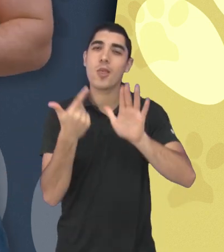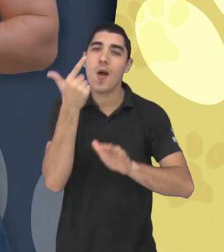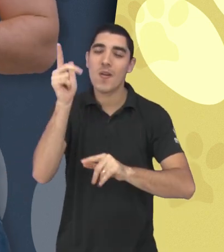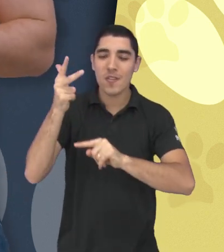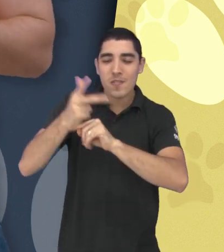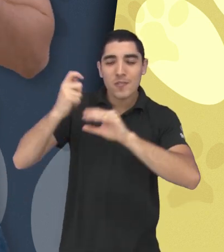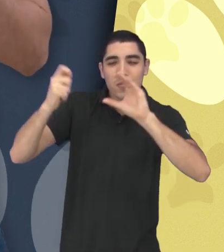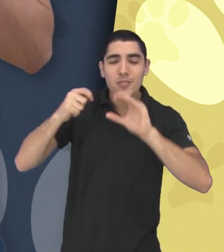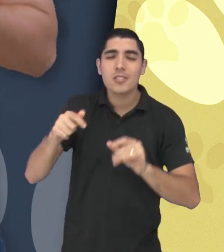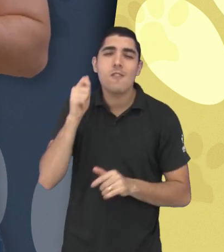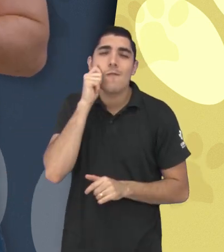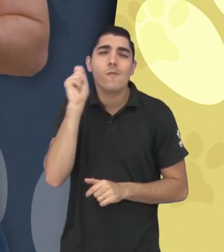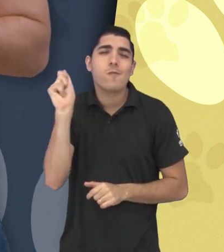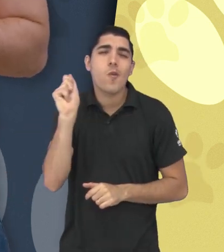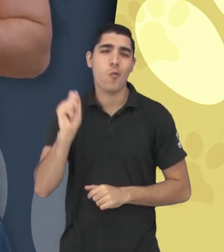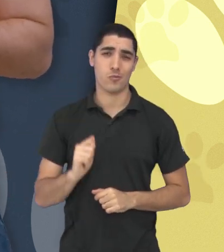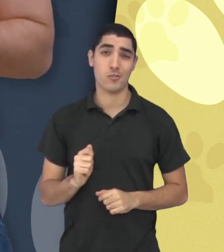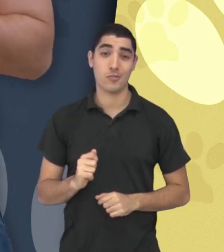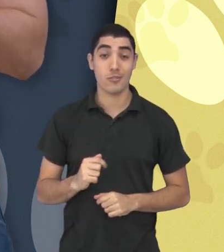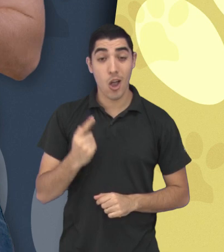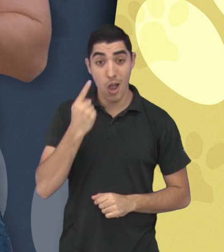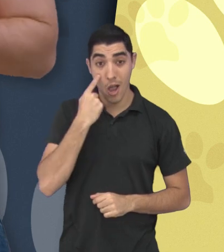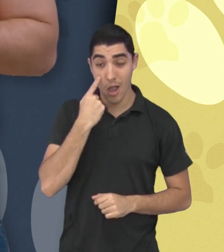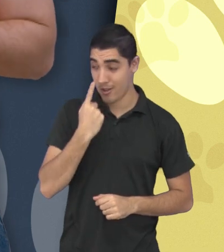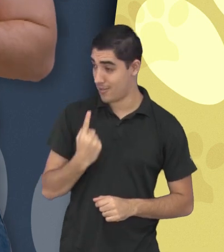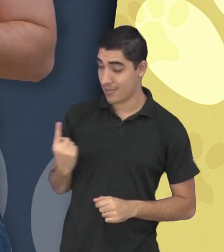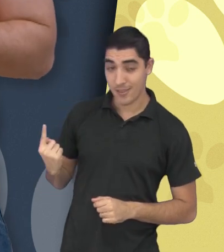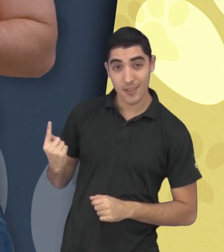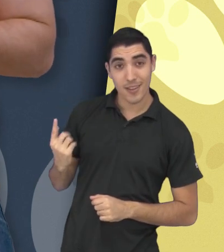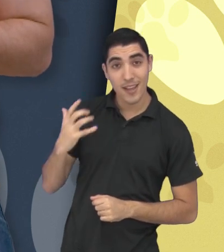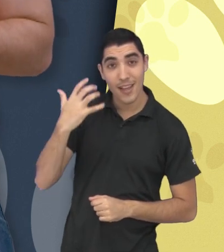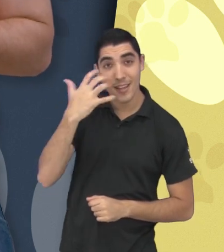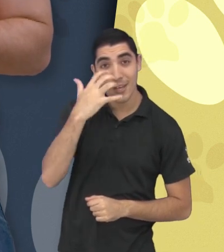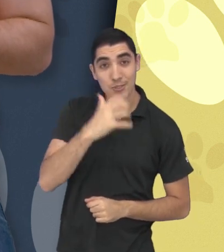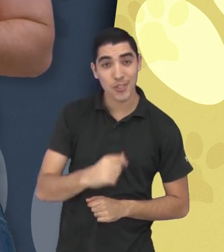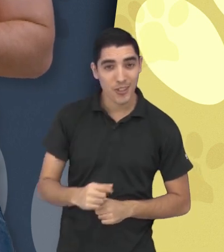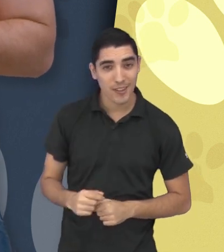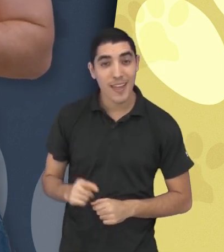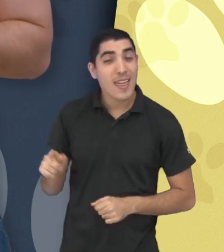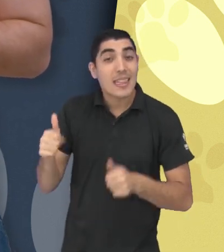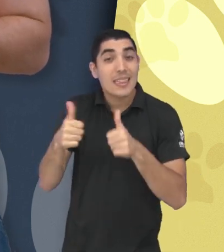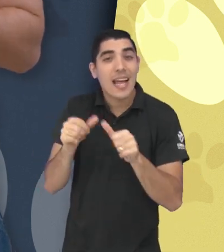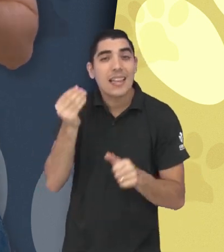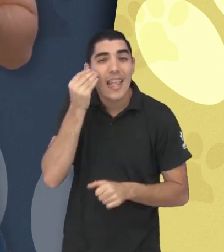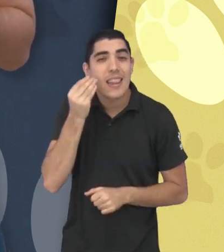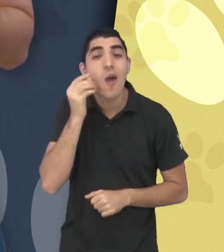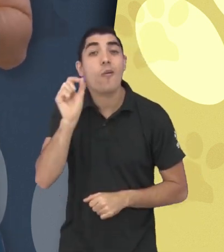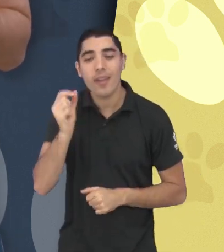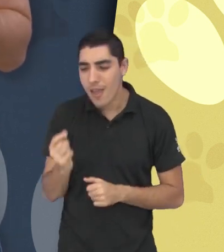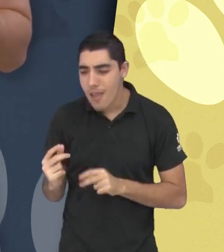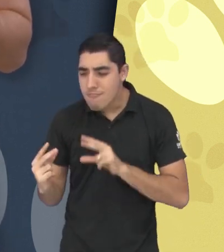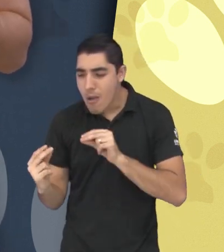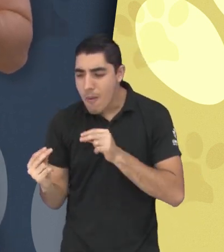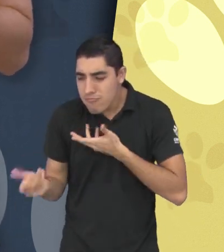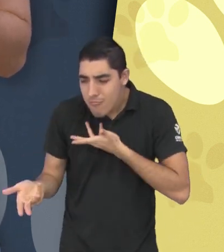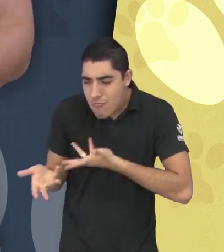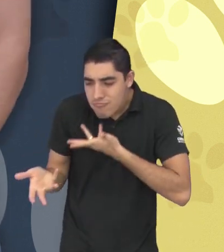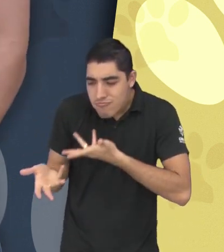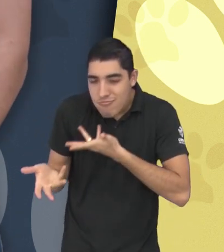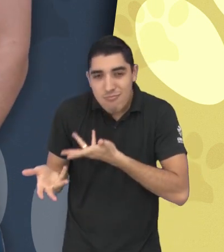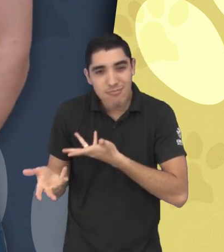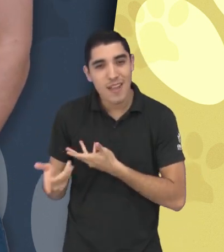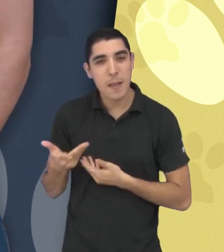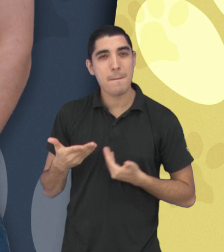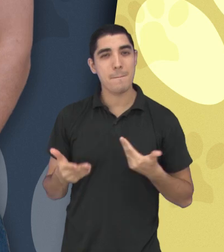mais vídeos de bichos fofos aqui na nossa Galeria Pet. Este dog aqui, por exemplo, estava tentando uma interação ali com